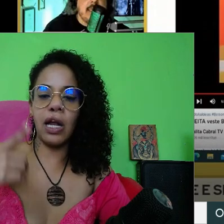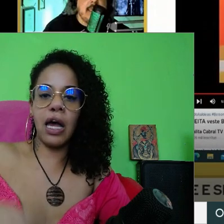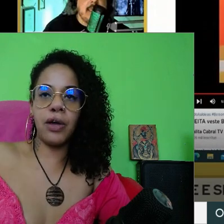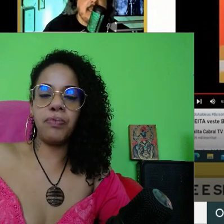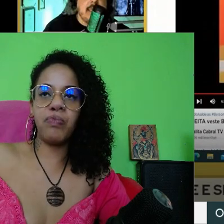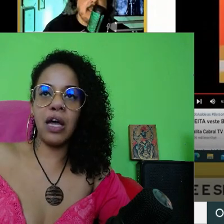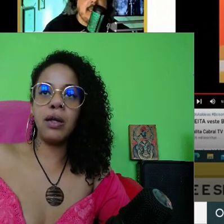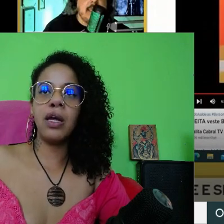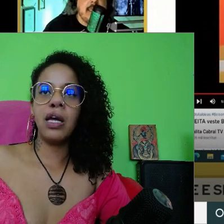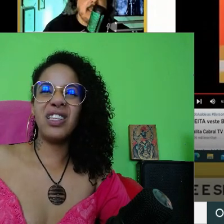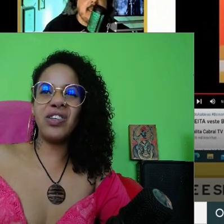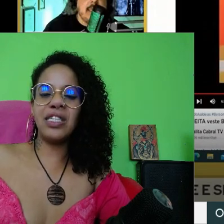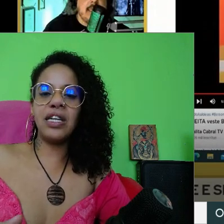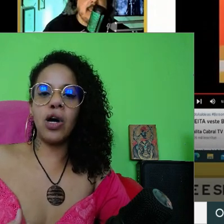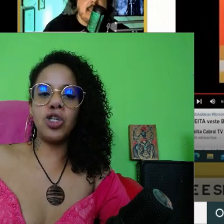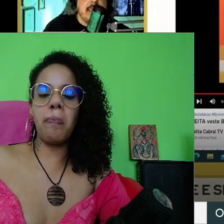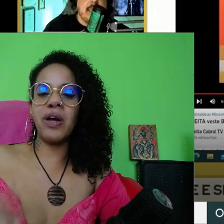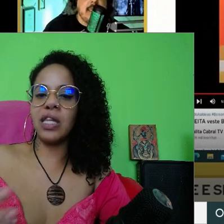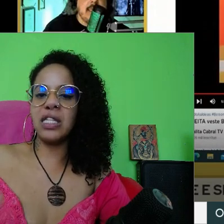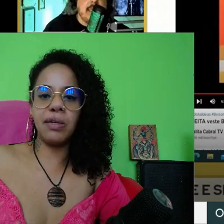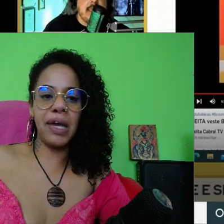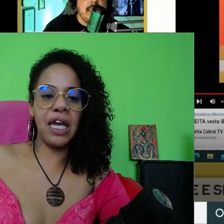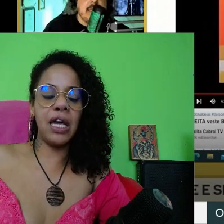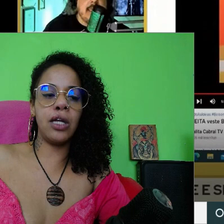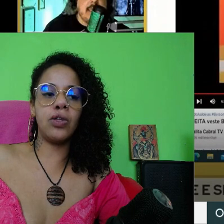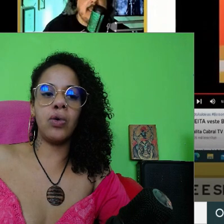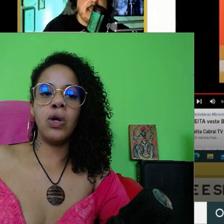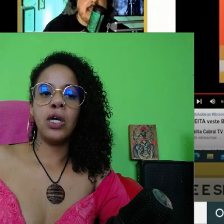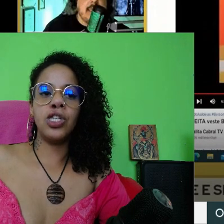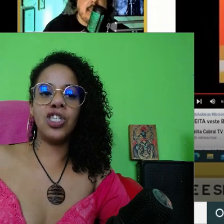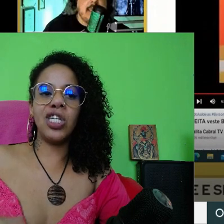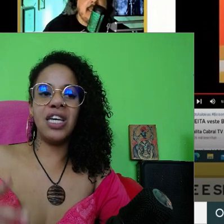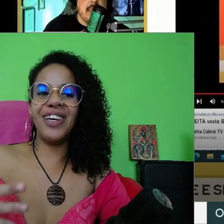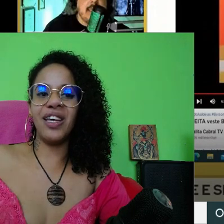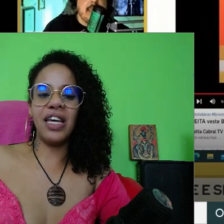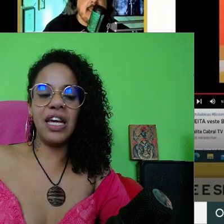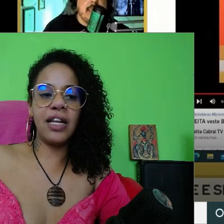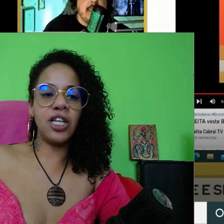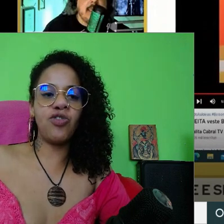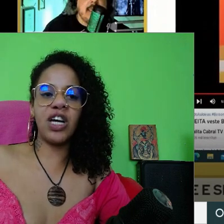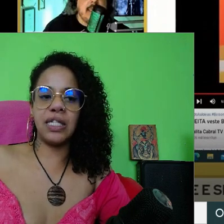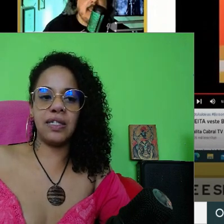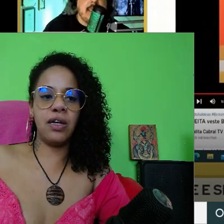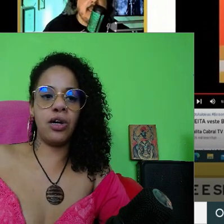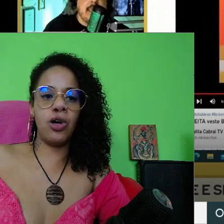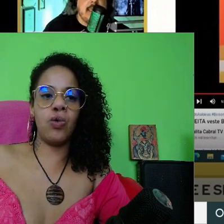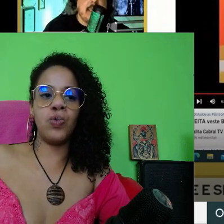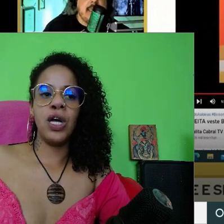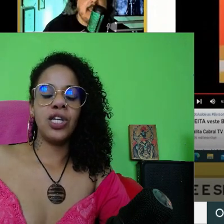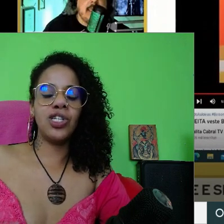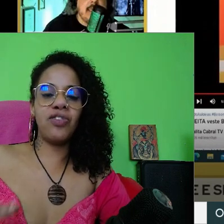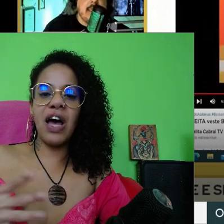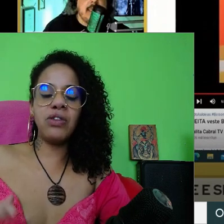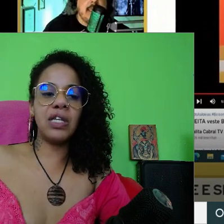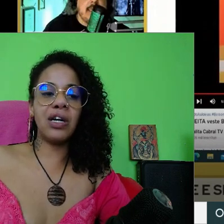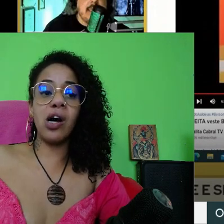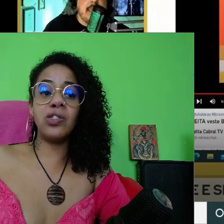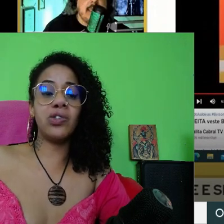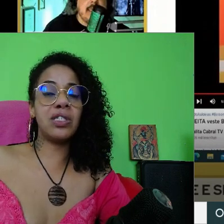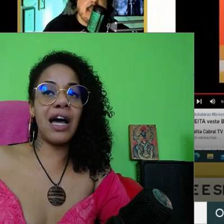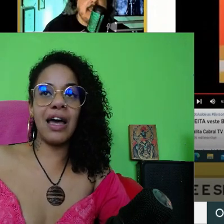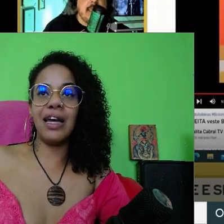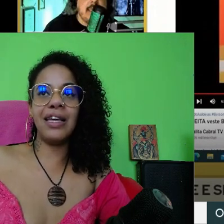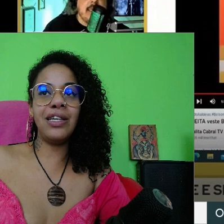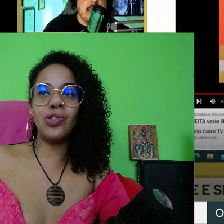assim esse negócio de pertencimento de identificação de vários